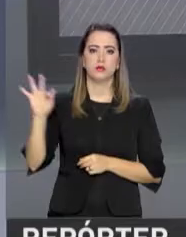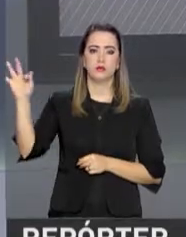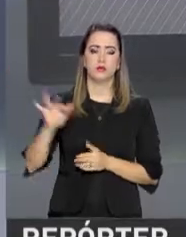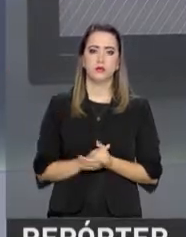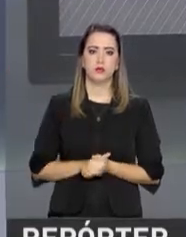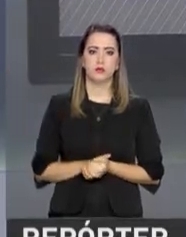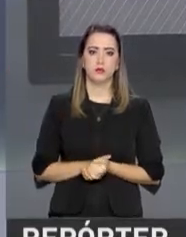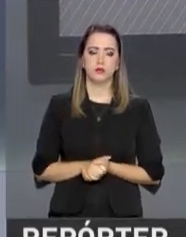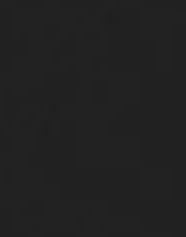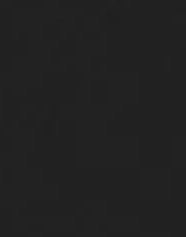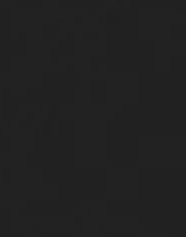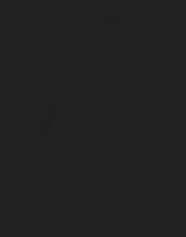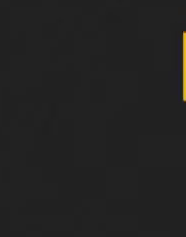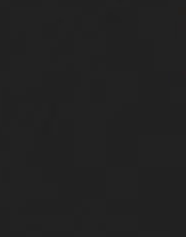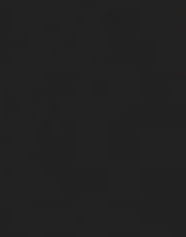do governo federal